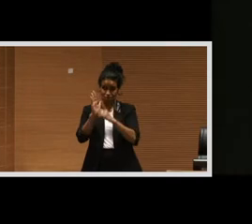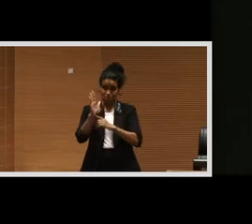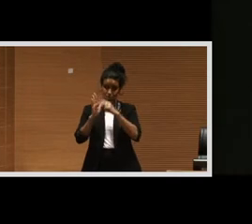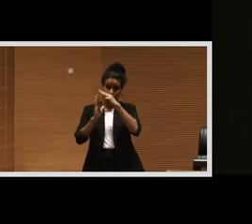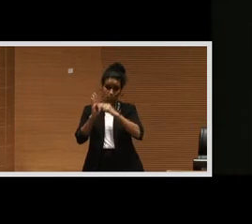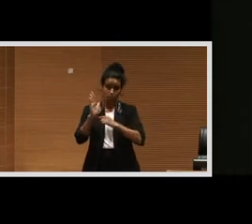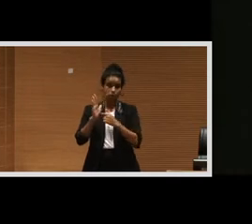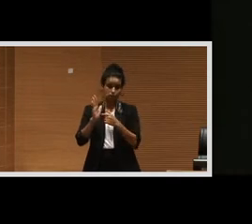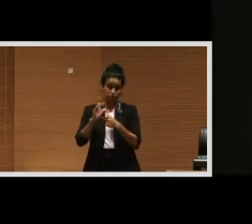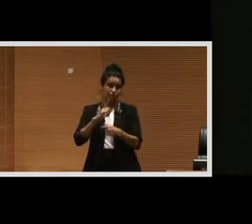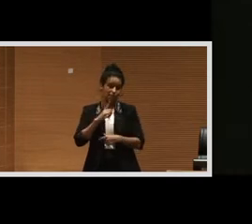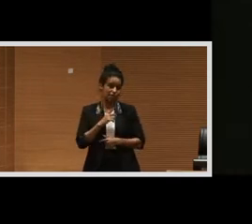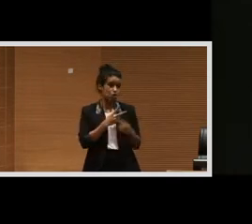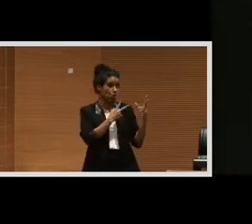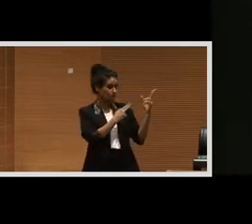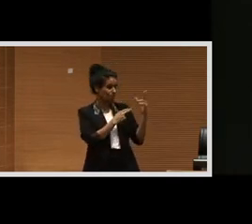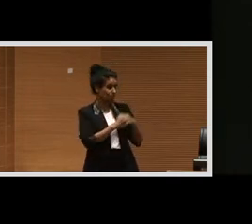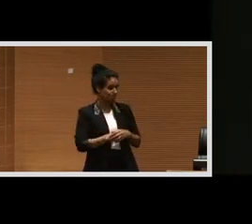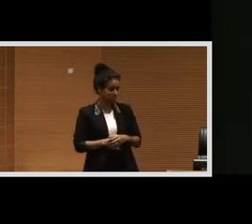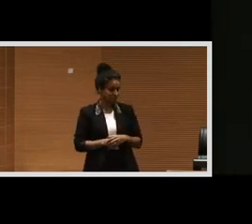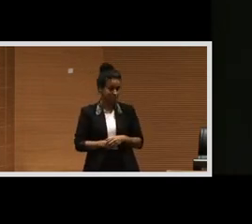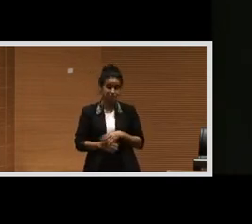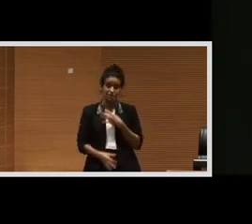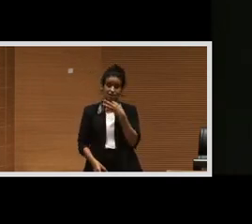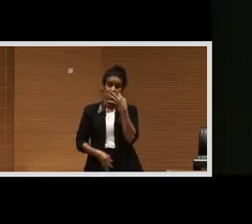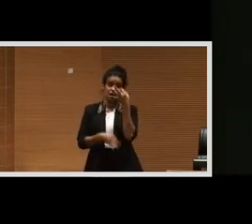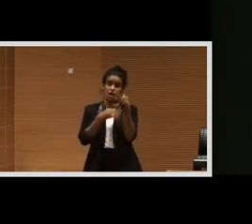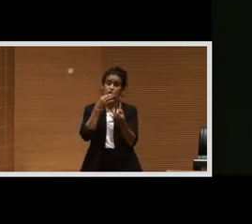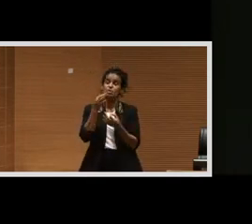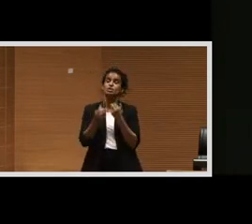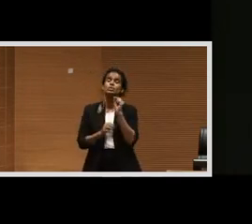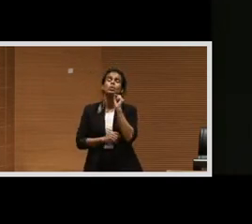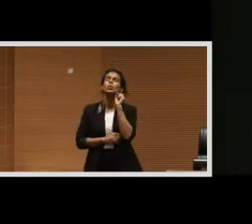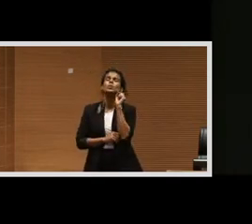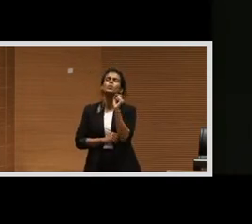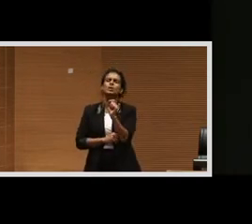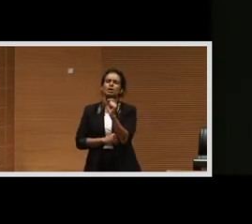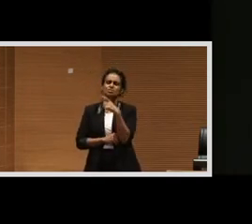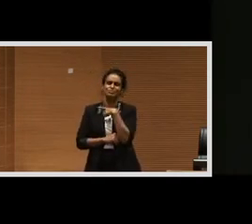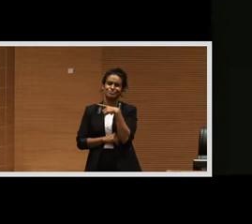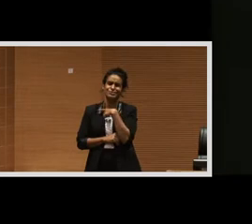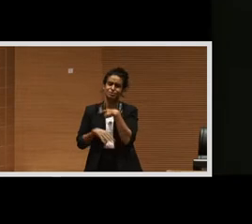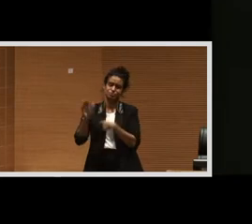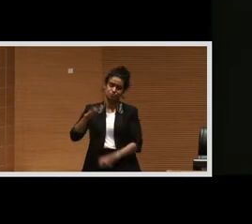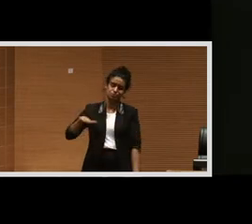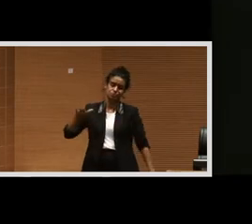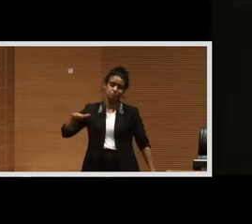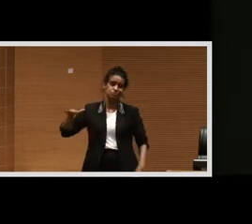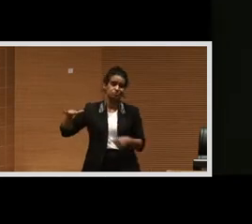quê? Temos muitos menores infratores, né? De menores.